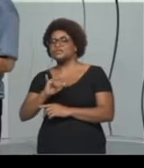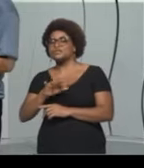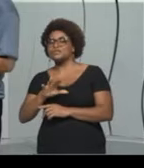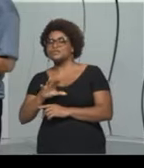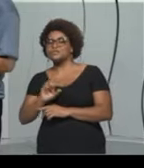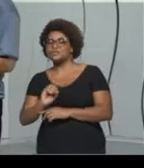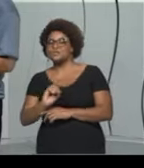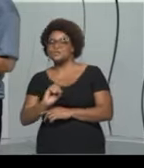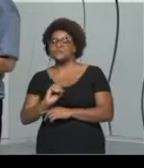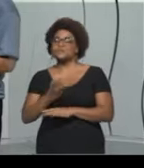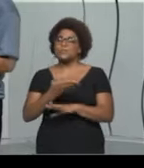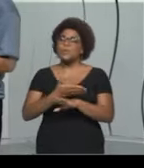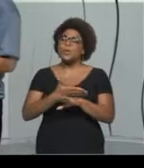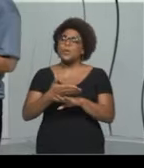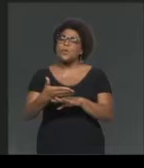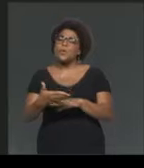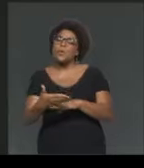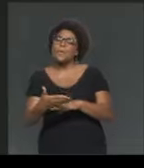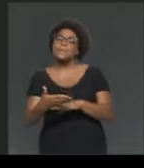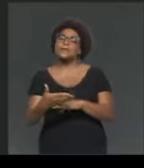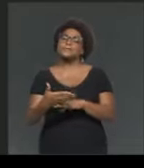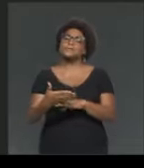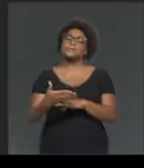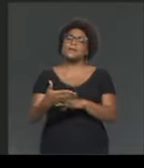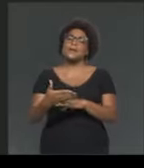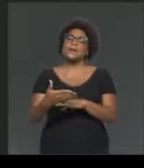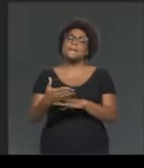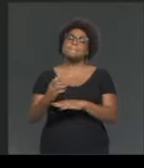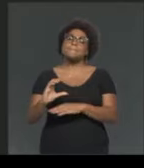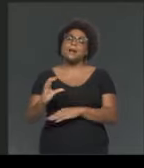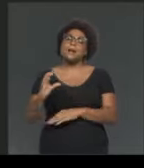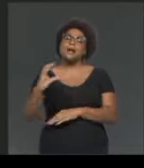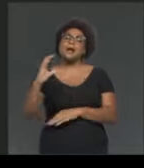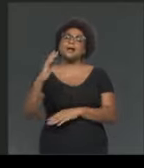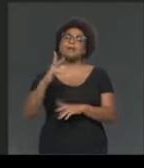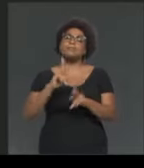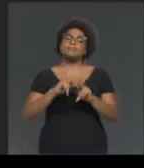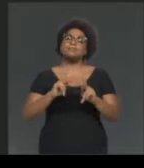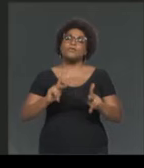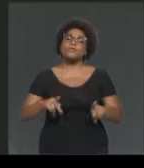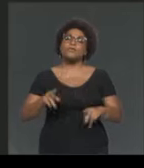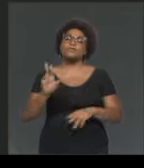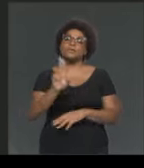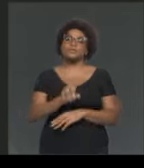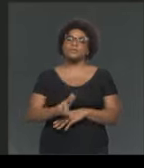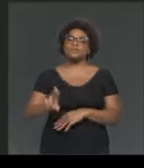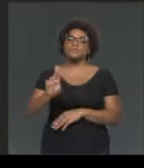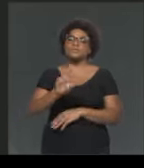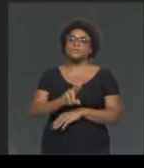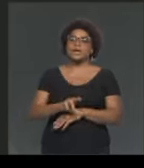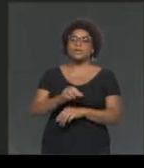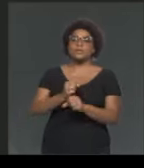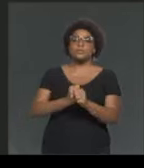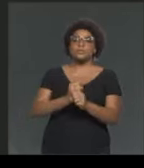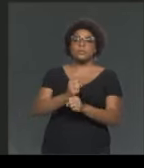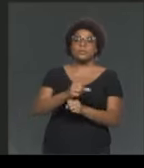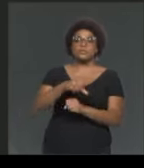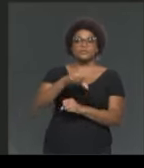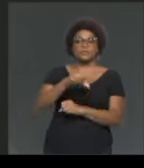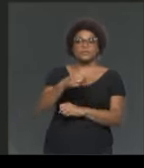Comecei a carreira como professor universitário em 1997 até 2018.